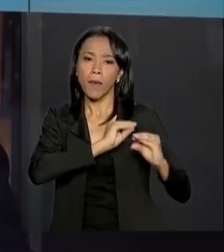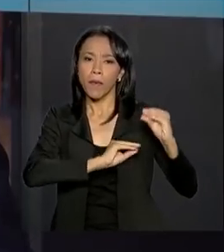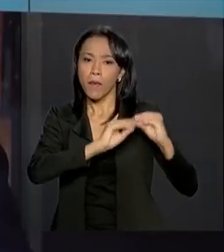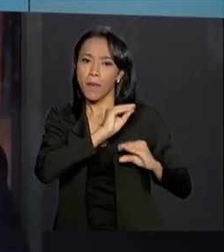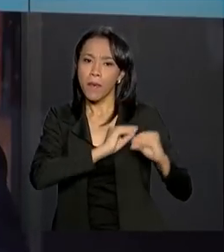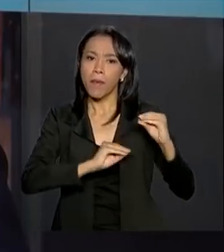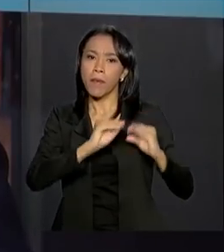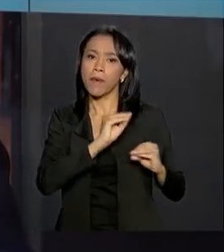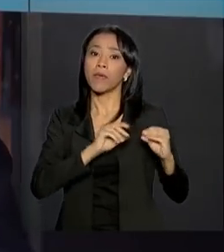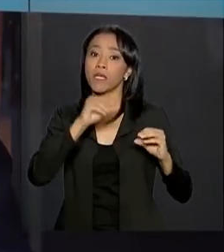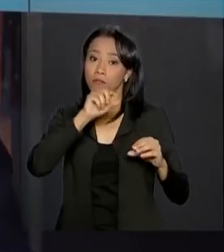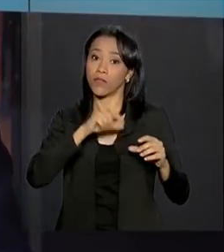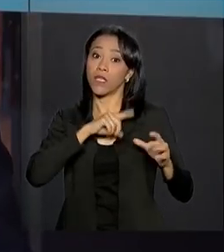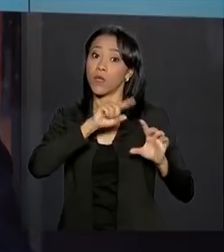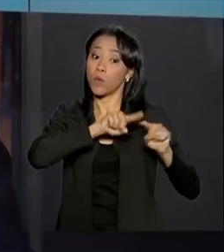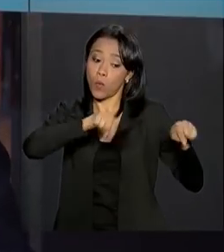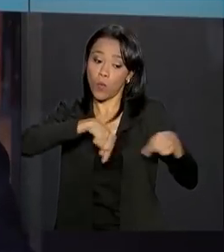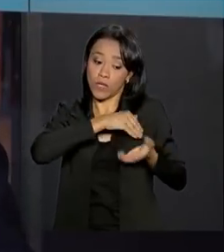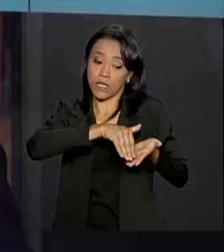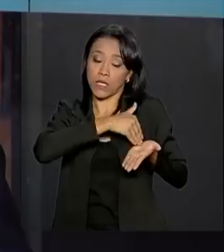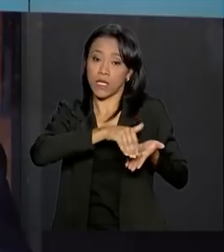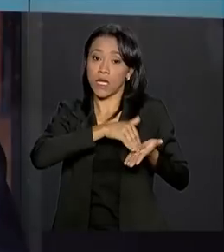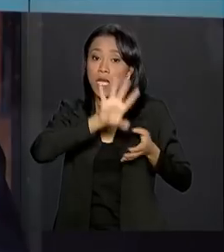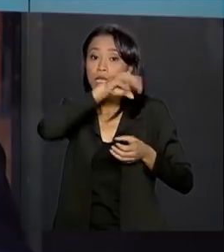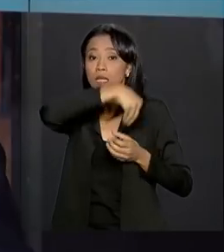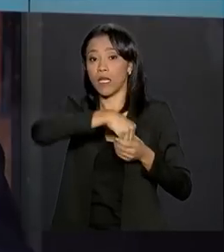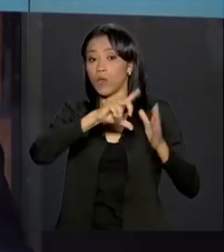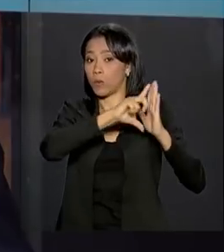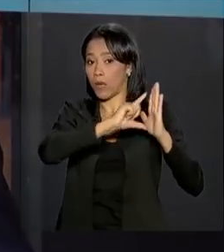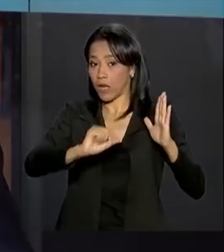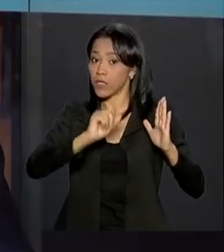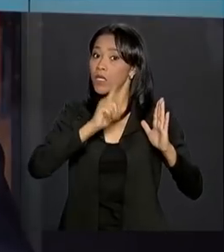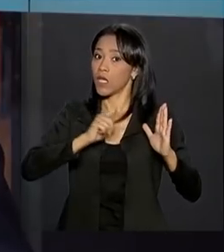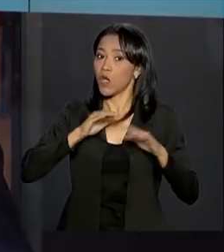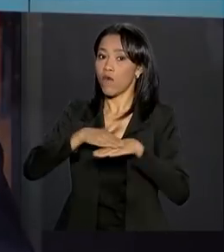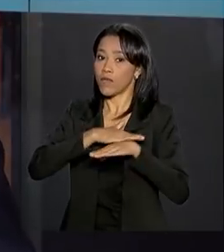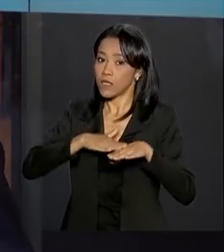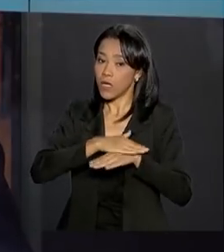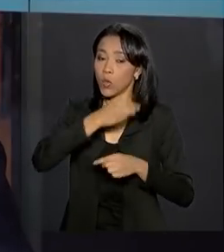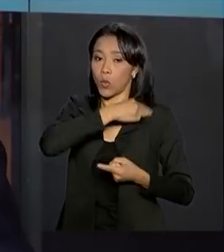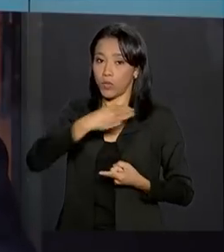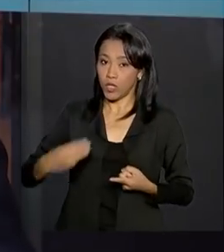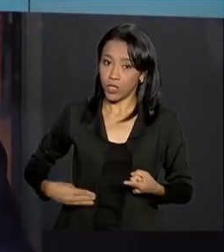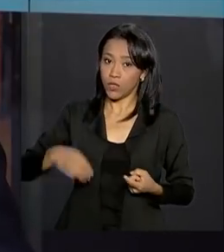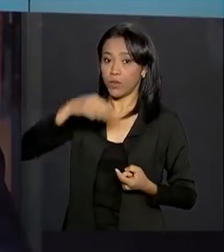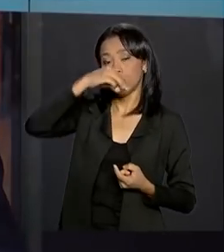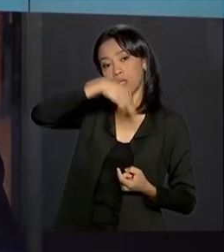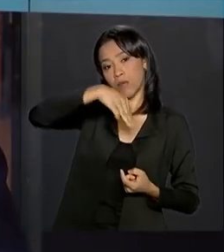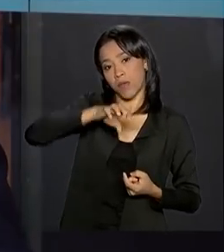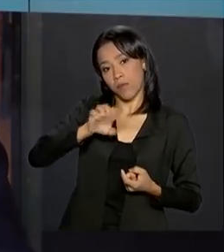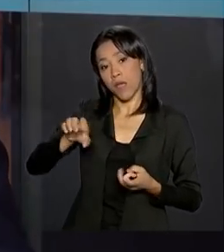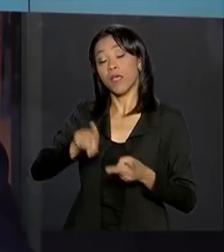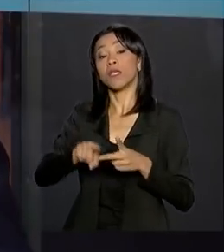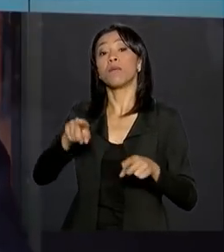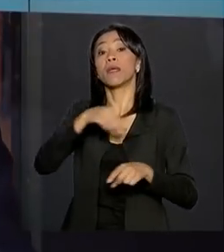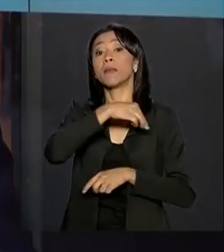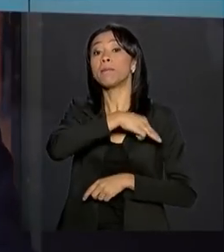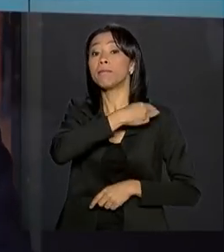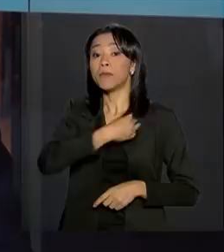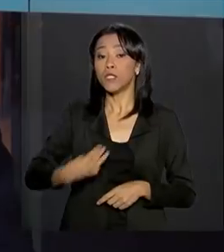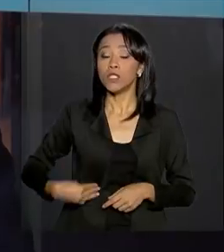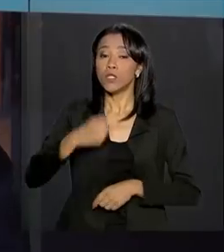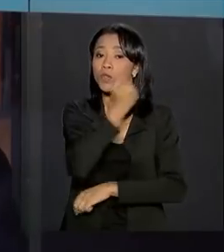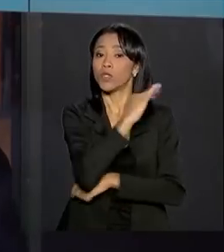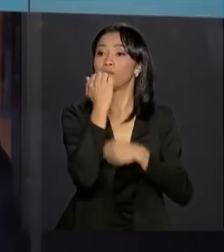no Palácio do Planalto. Ele tem conversado principalmente com os ministros de Minas e Energia e também do Meio Ambiente. Você